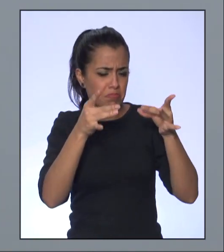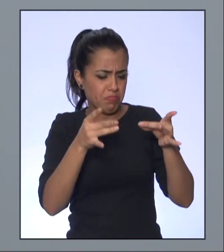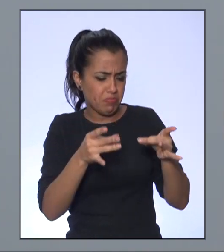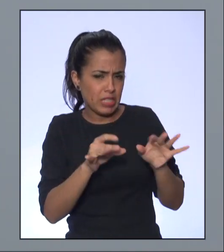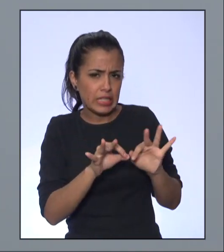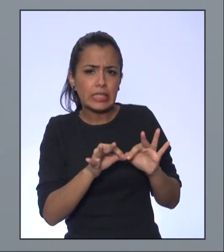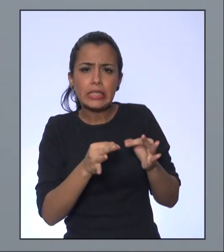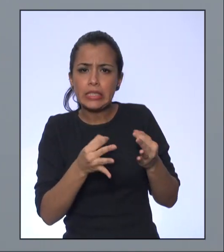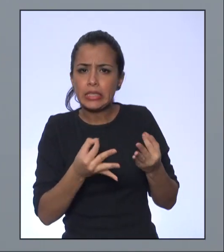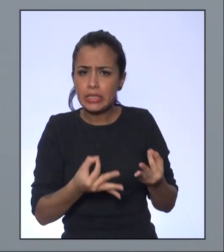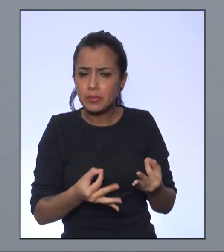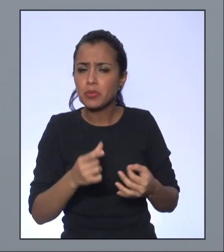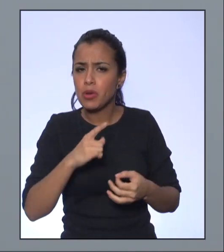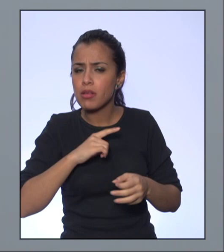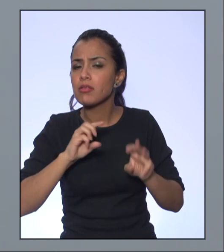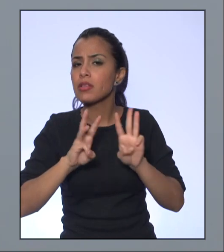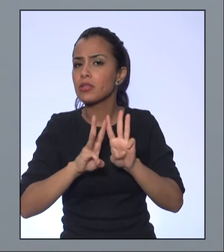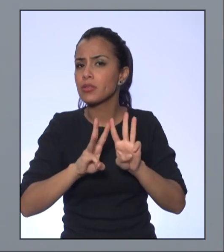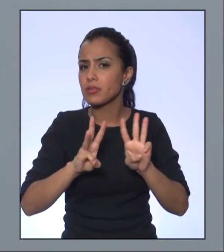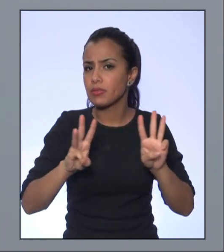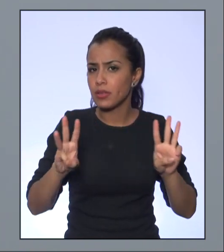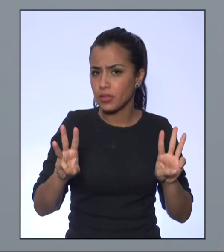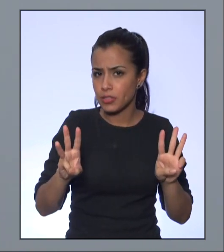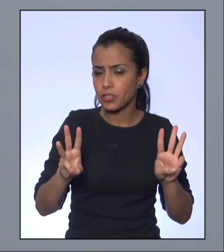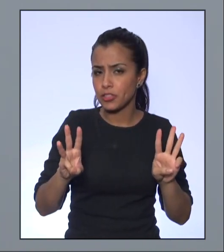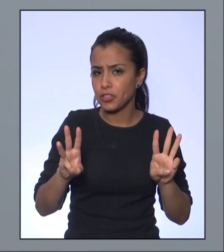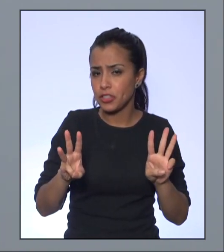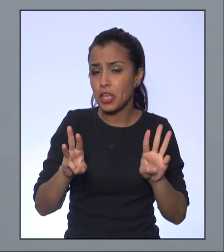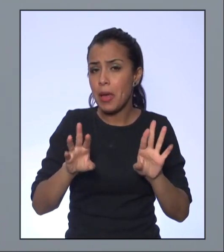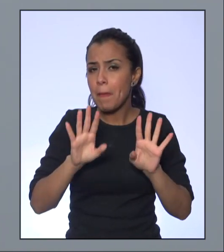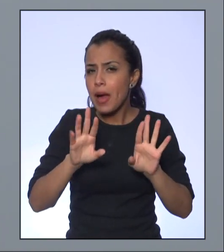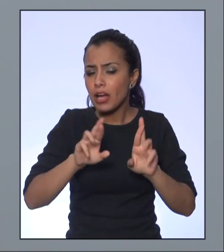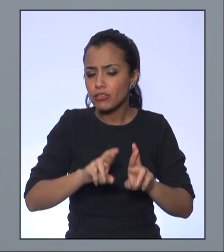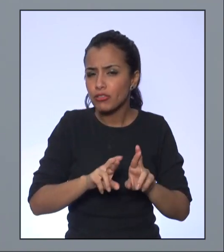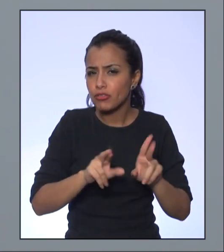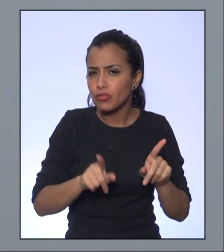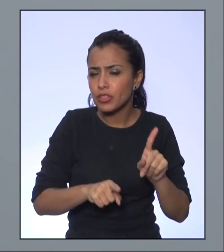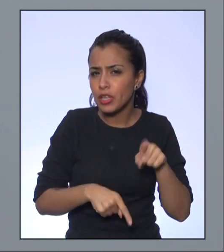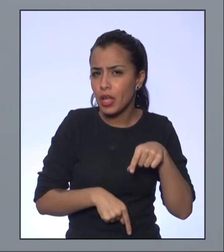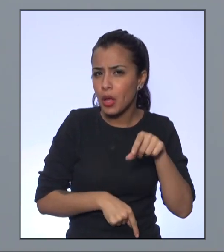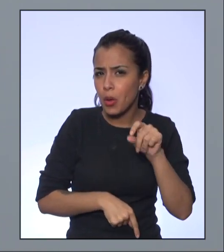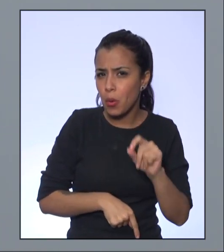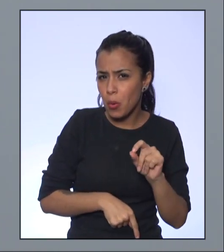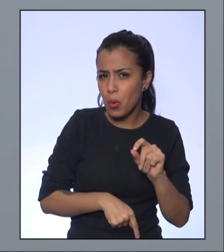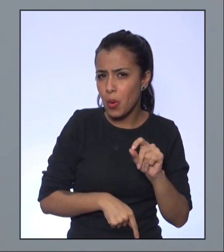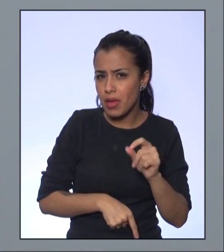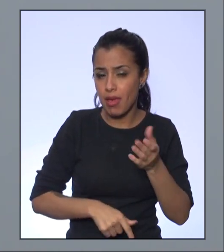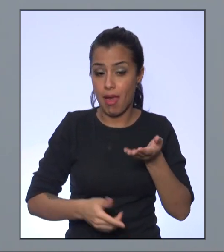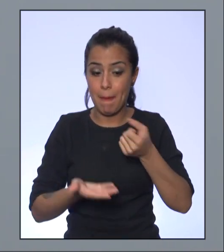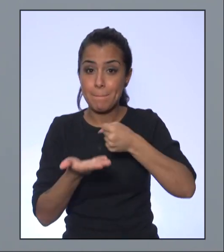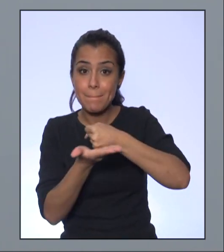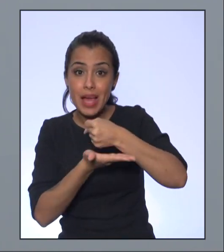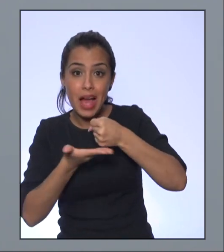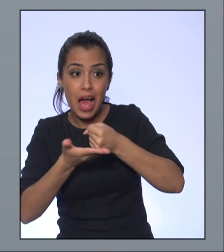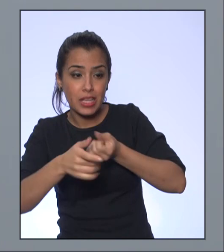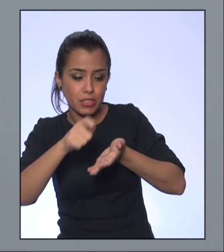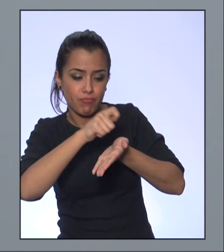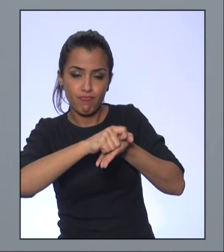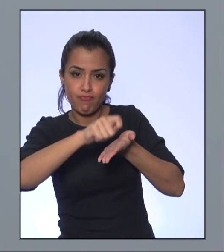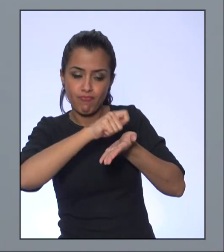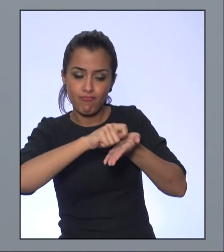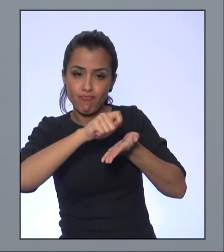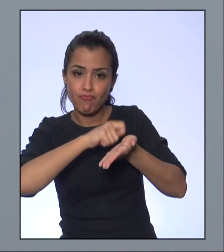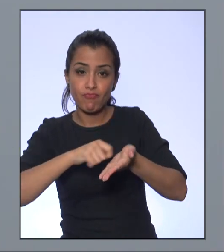materiais de escritório muito básicos. O que é o diferencial? É a base cartográfica. Como eu coloquei para vocês,